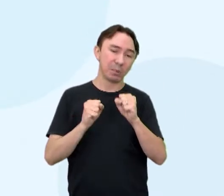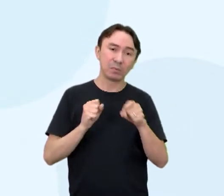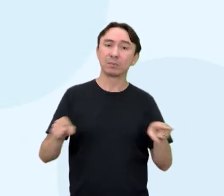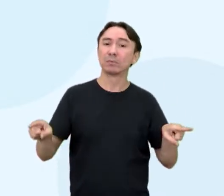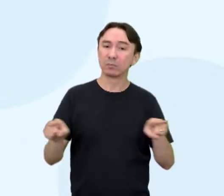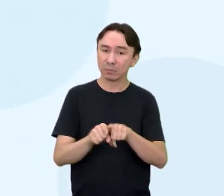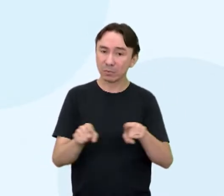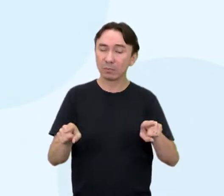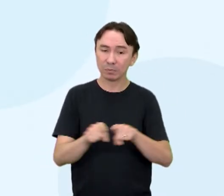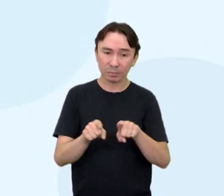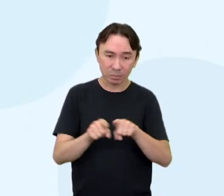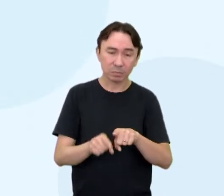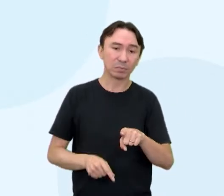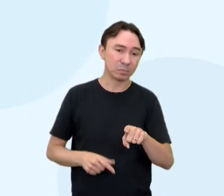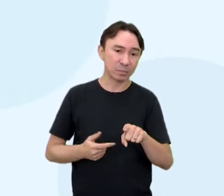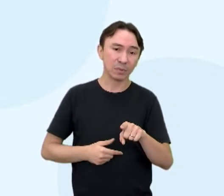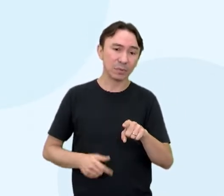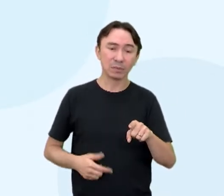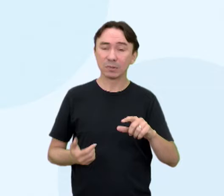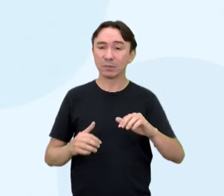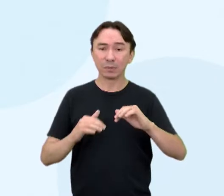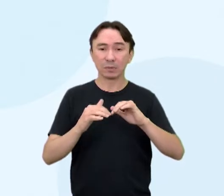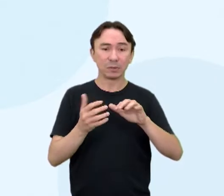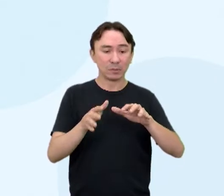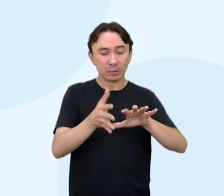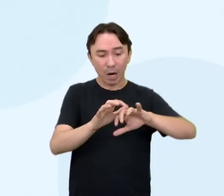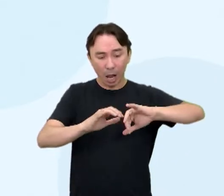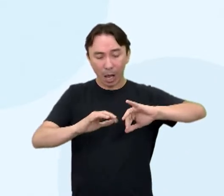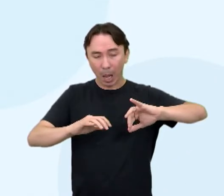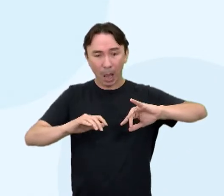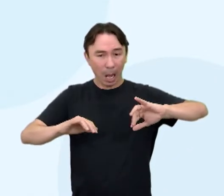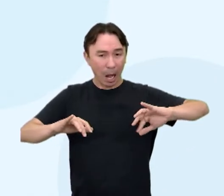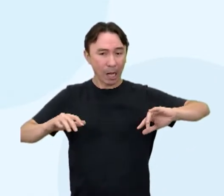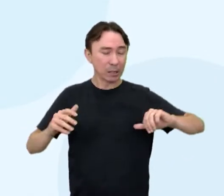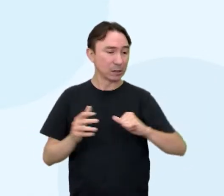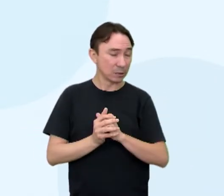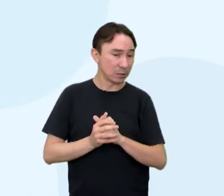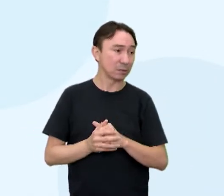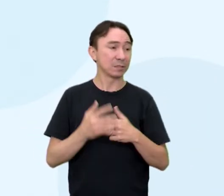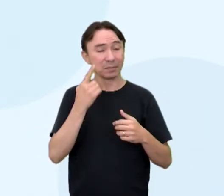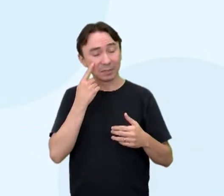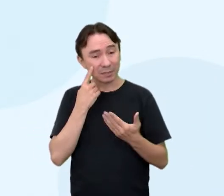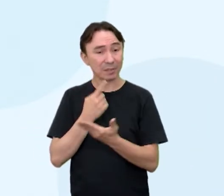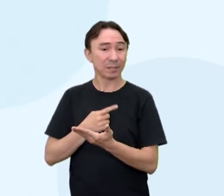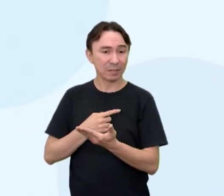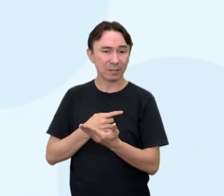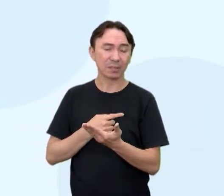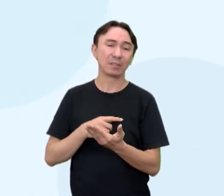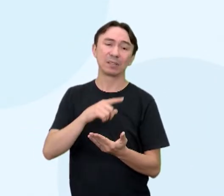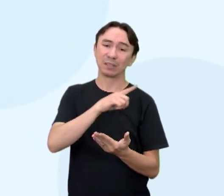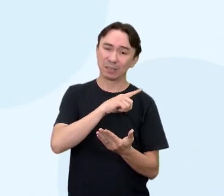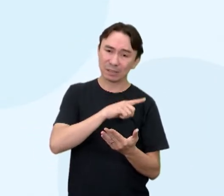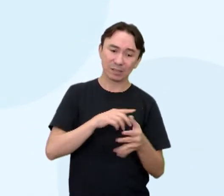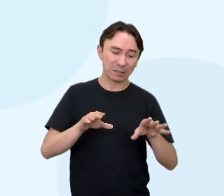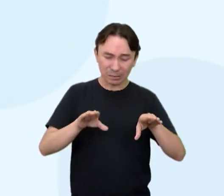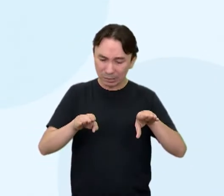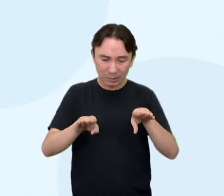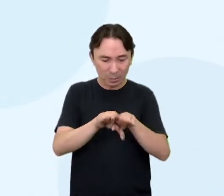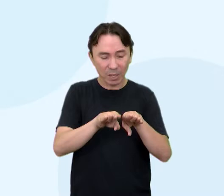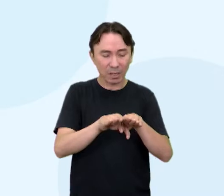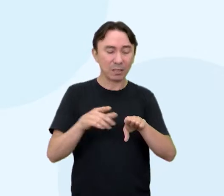também os afastamentos, né? E o interessante, né, que as placas elas acabam tendo rachaduras, fissuras,